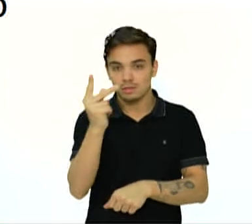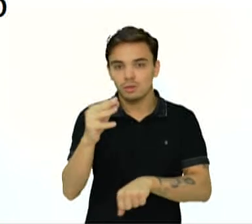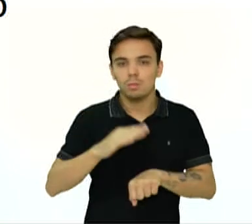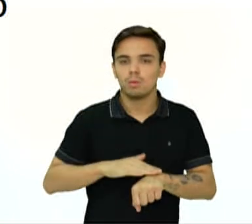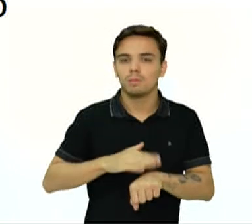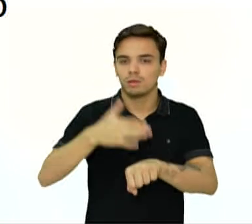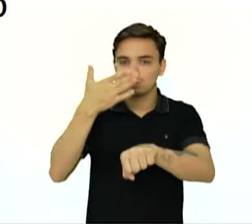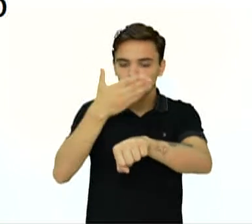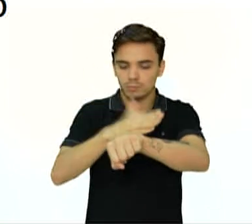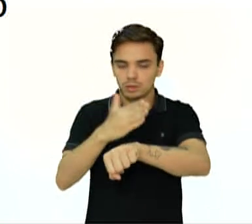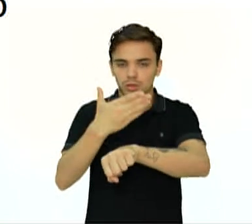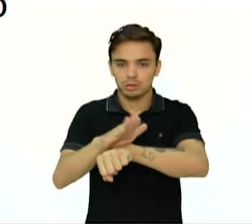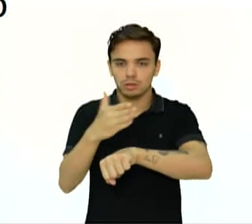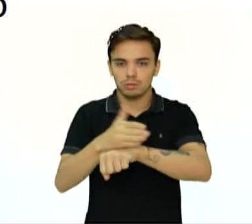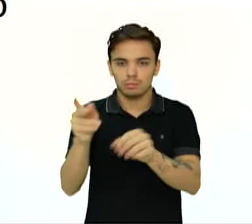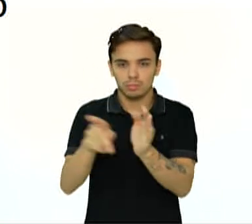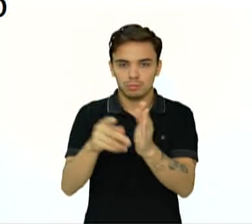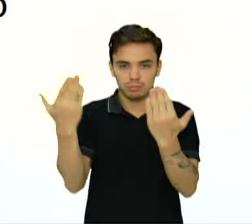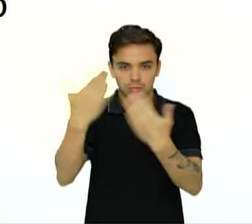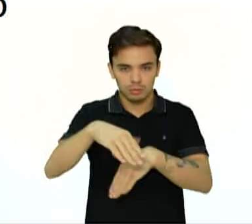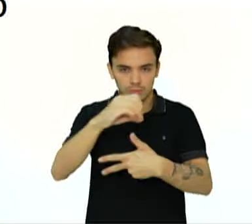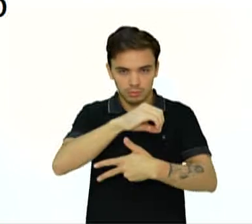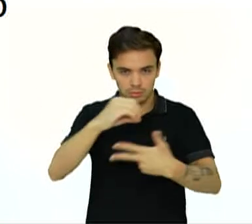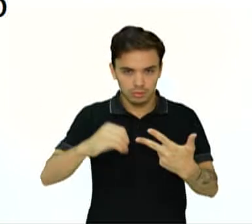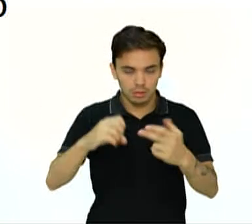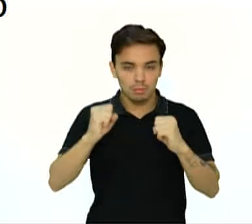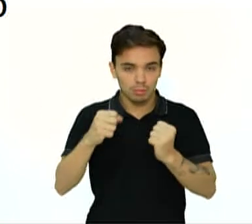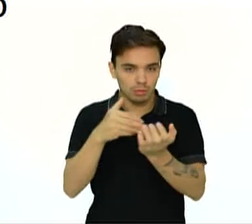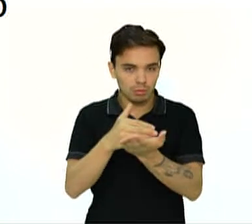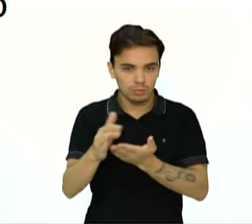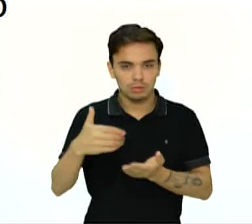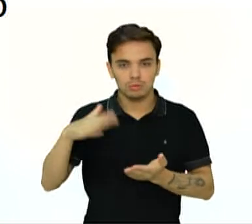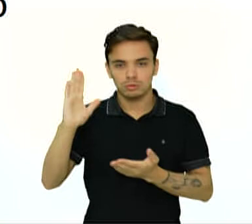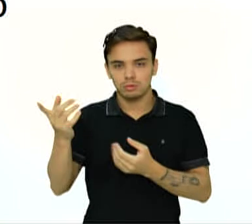de praticar para a prova do Enem. Bora lá, já volto aí.